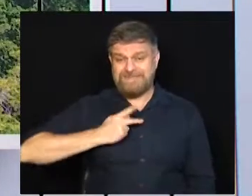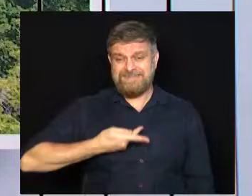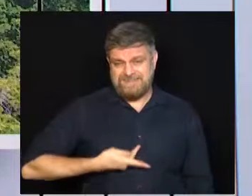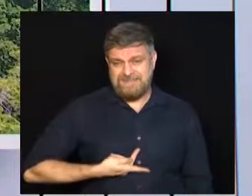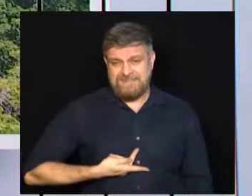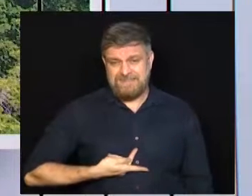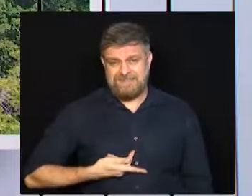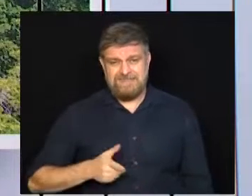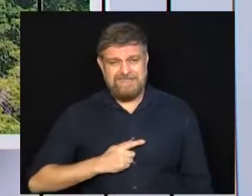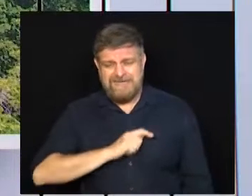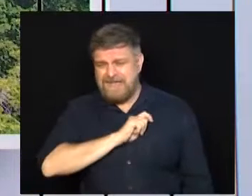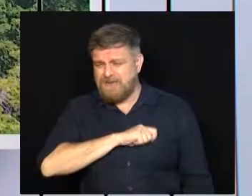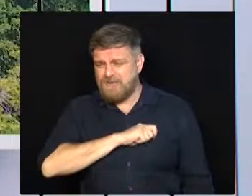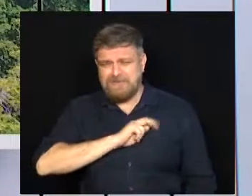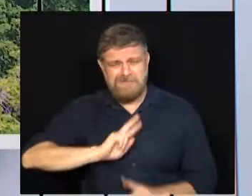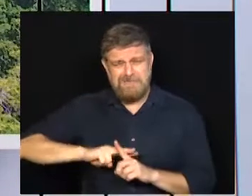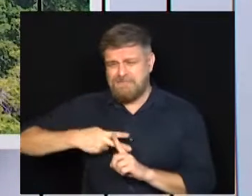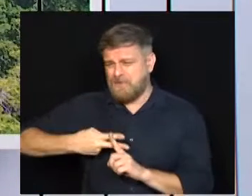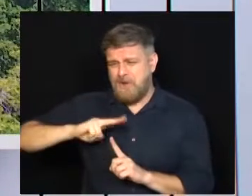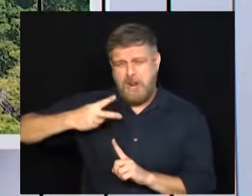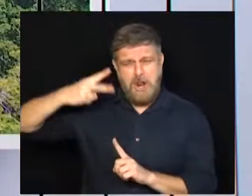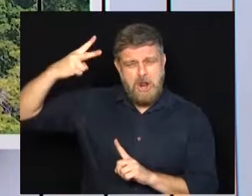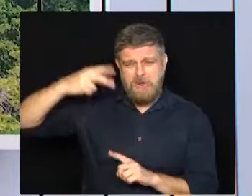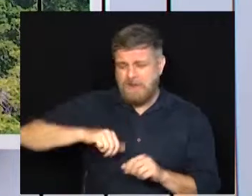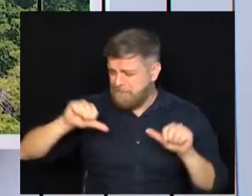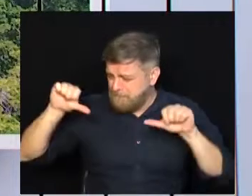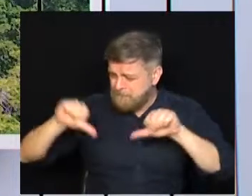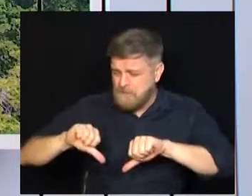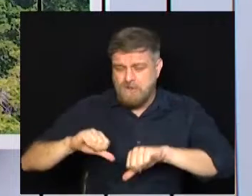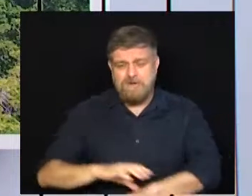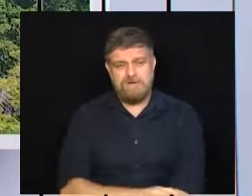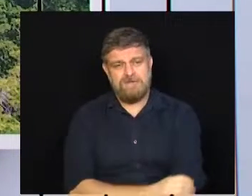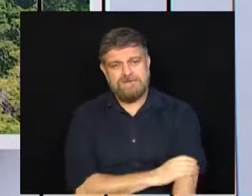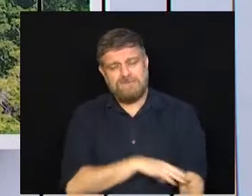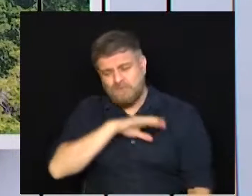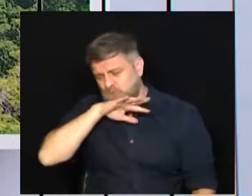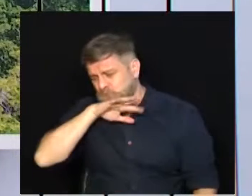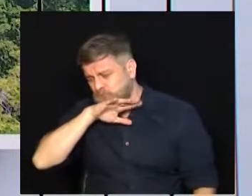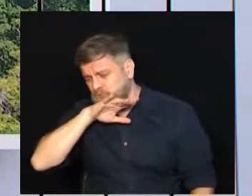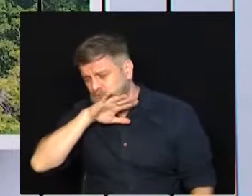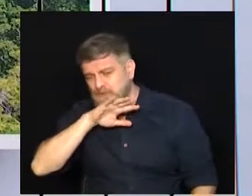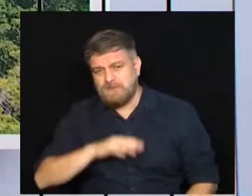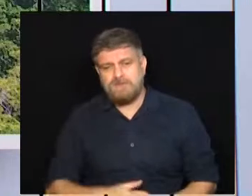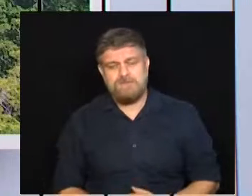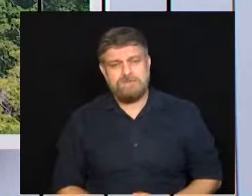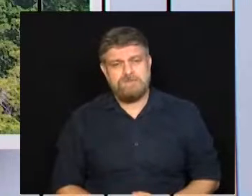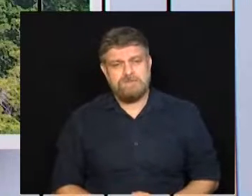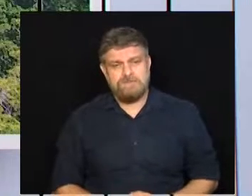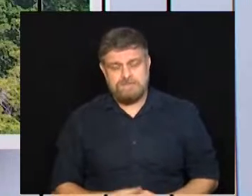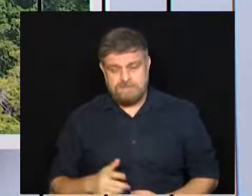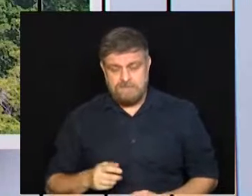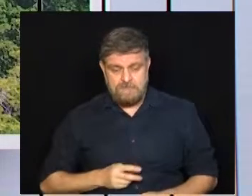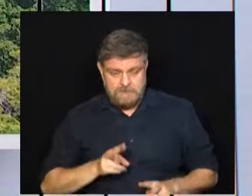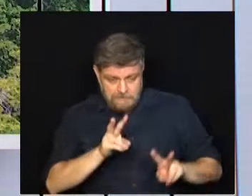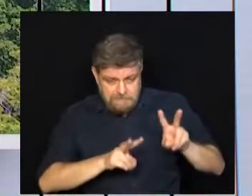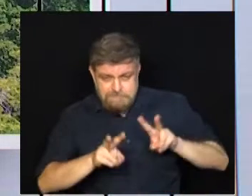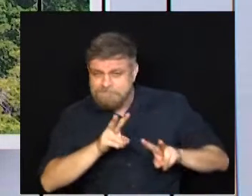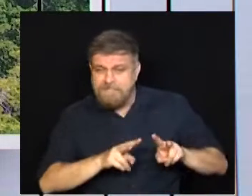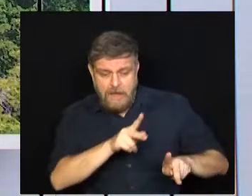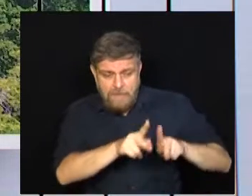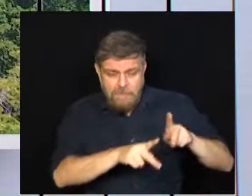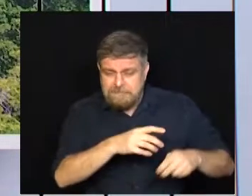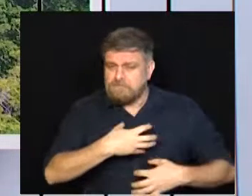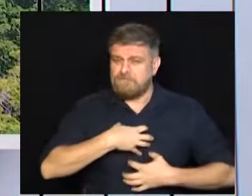cruel, que é muito mais cruel e visível a essa